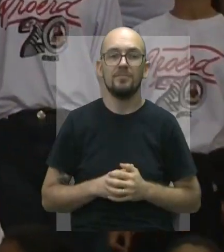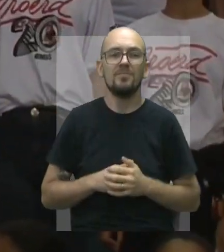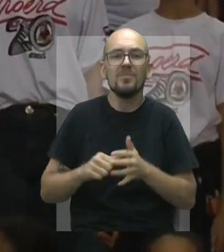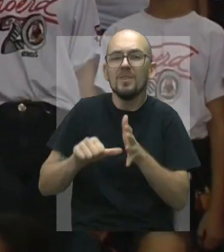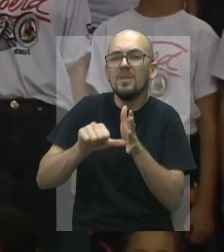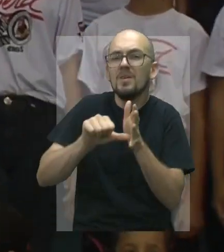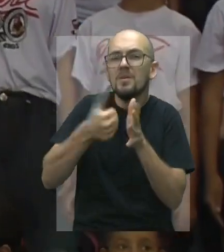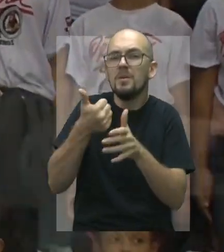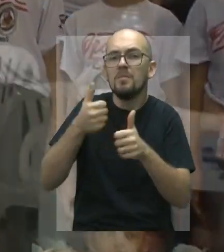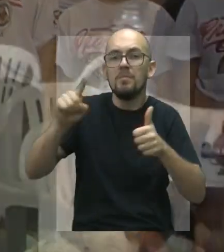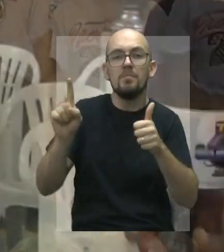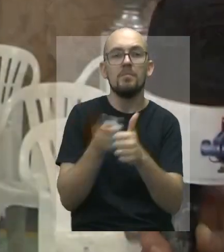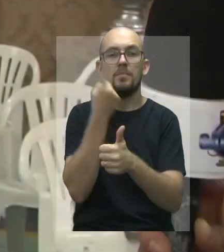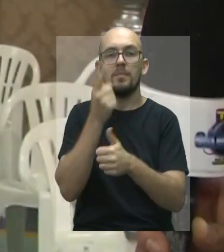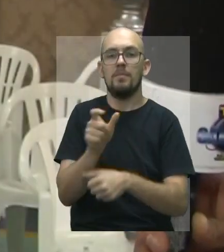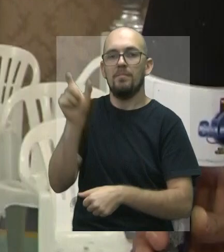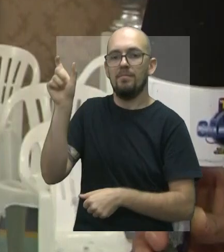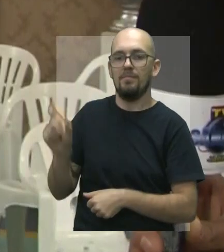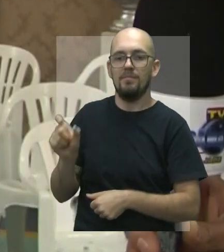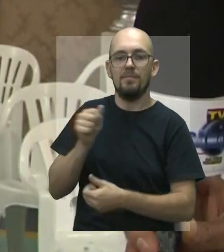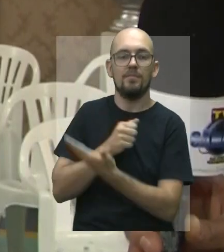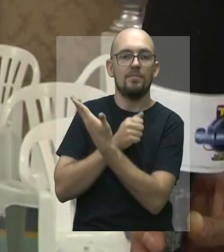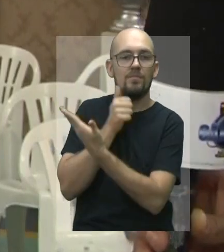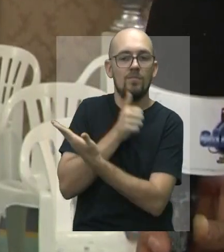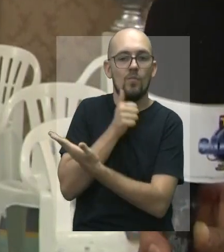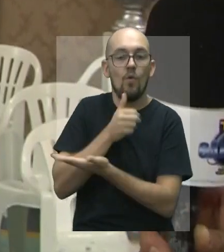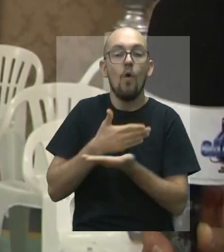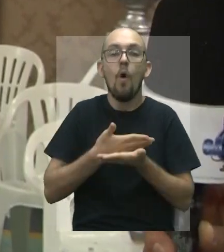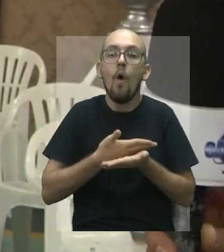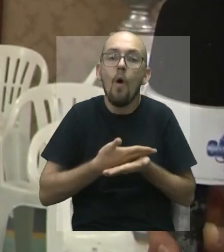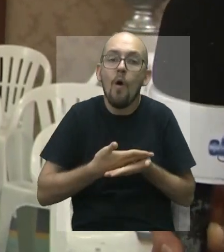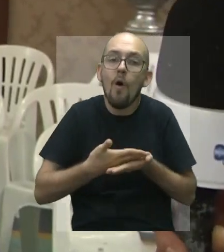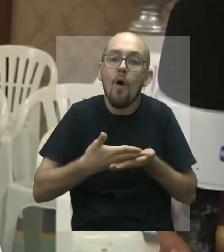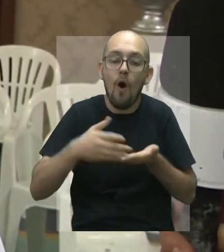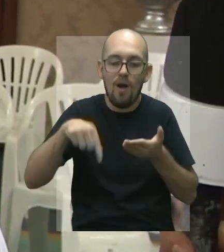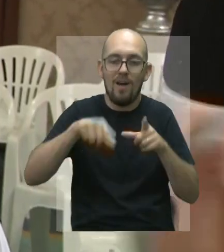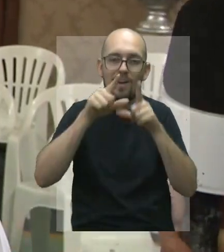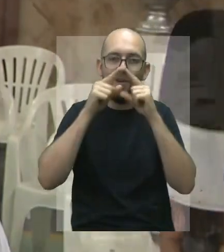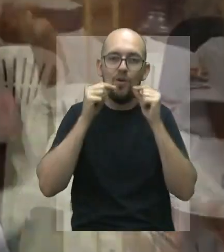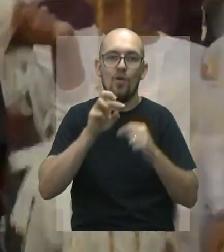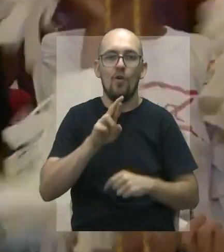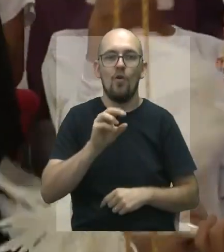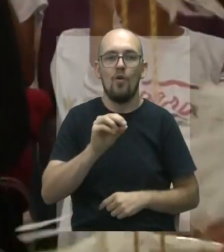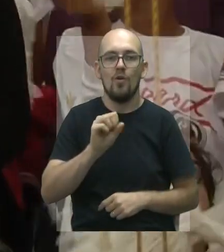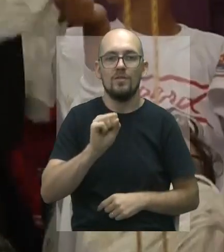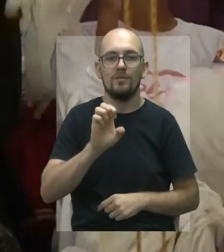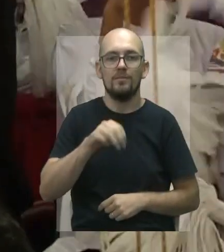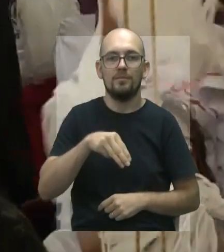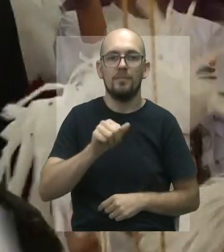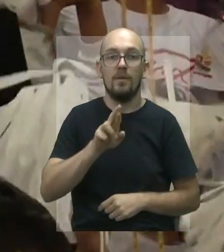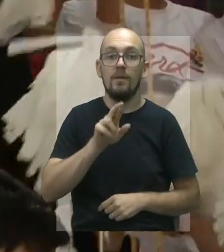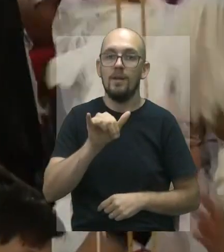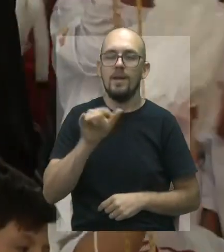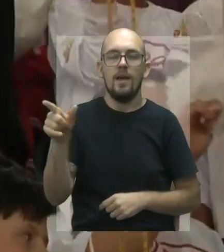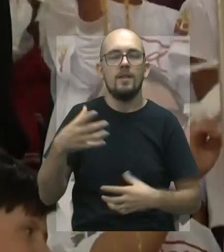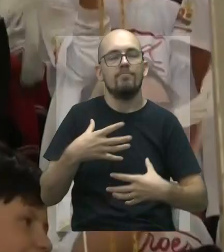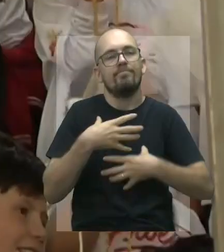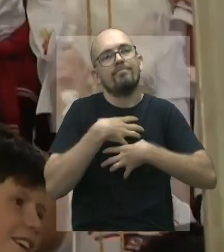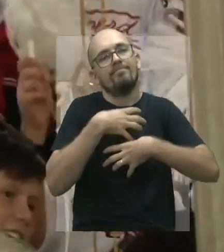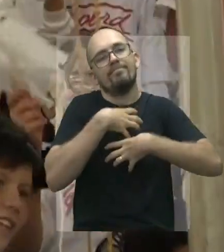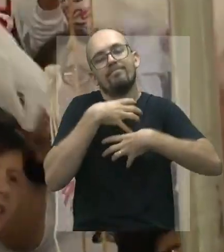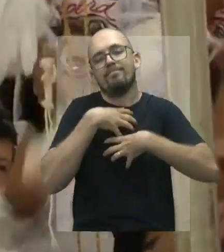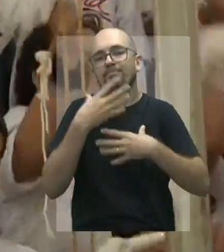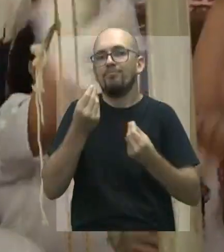aqui na região de Jaú é a policial da reserva Rosimari Antonelli Leite. Ela também se sente agraciada por